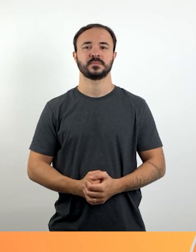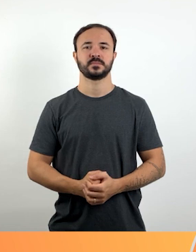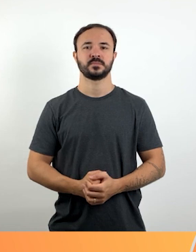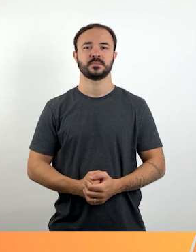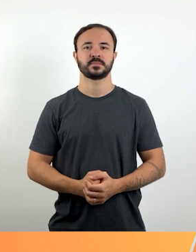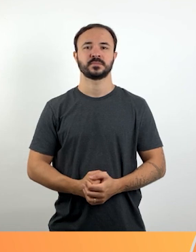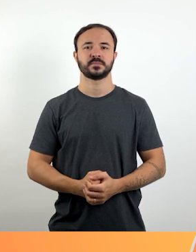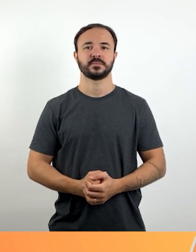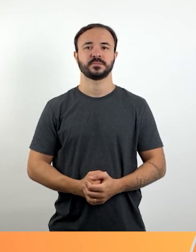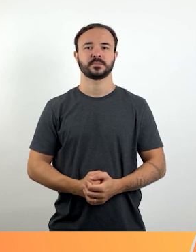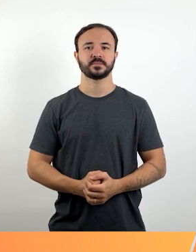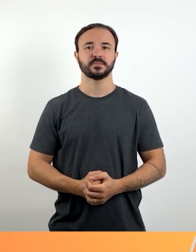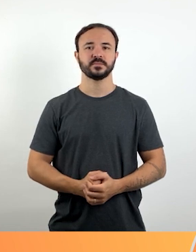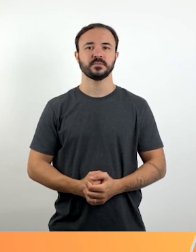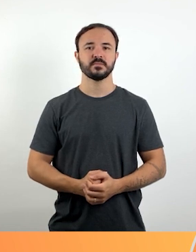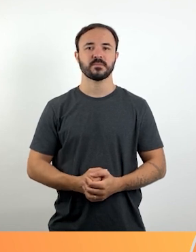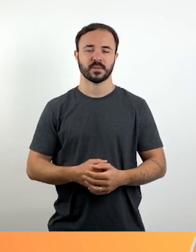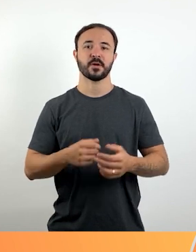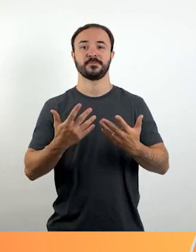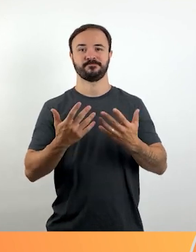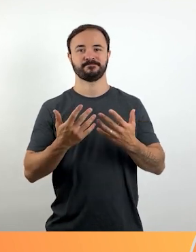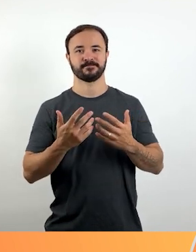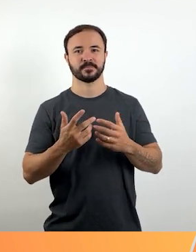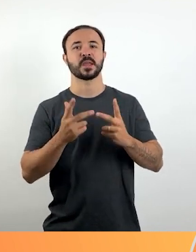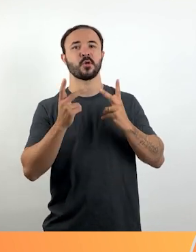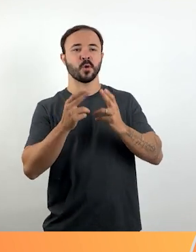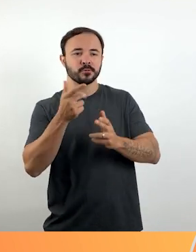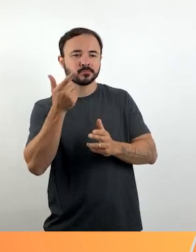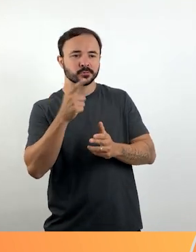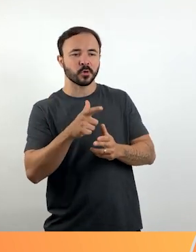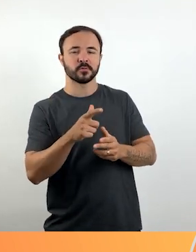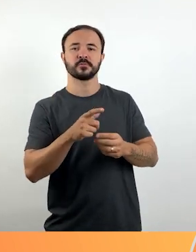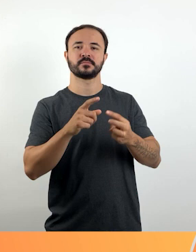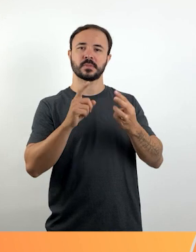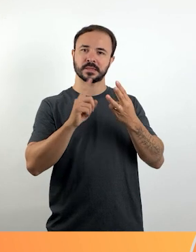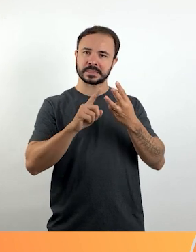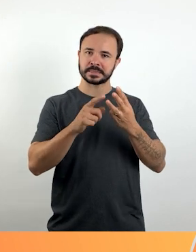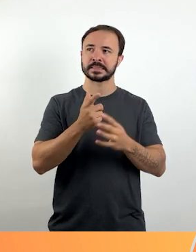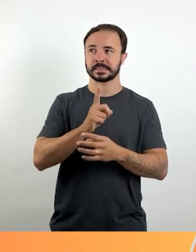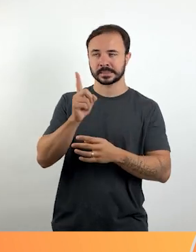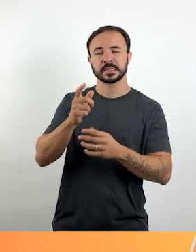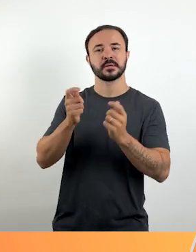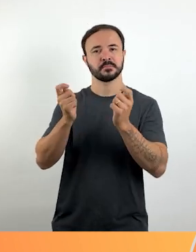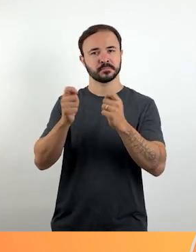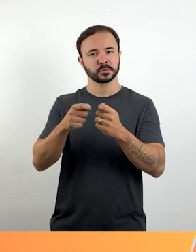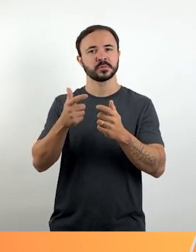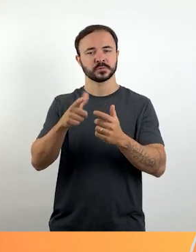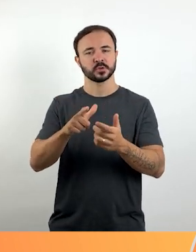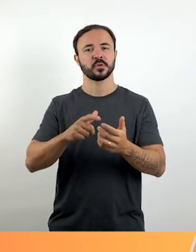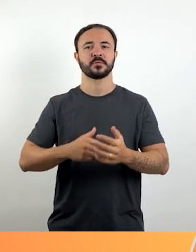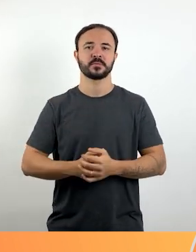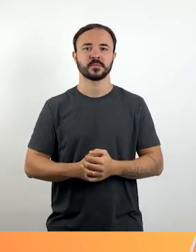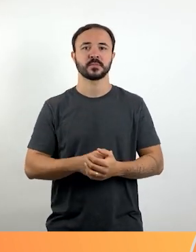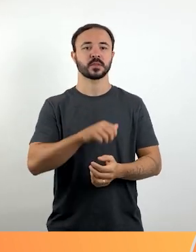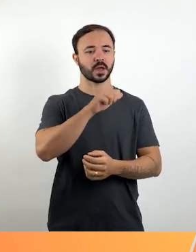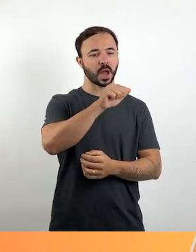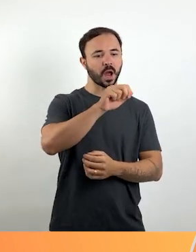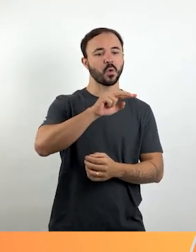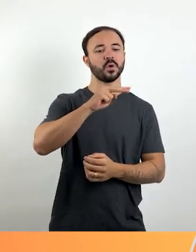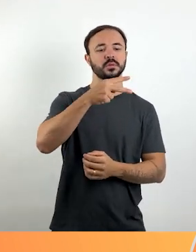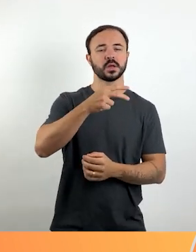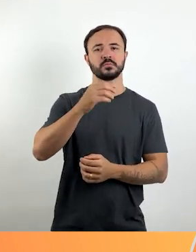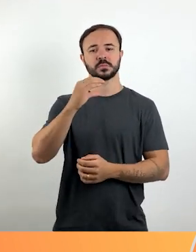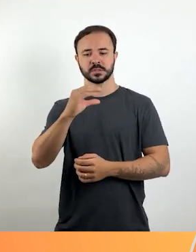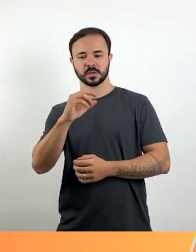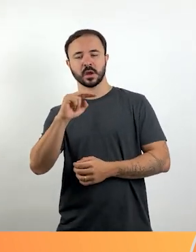mais. A mesma coisa eu vou fazer com esse termo central. Então, vamos buscar que ele é a quadrado c quadrado. Pode ser esse